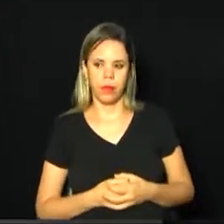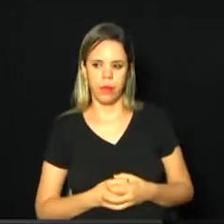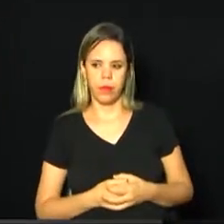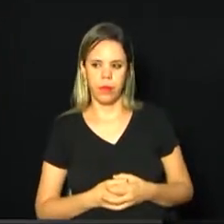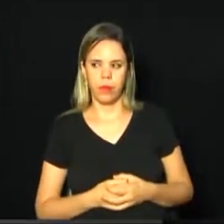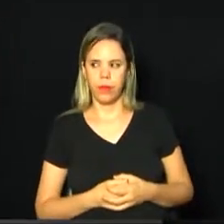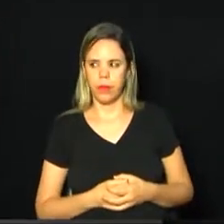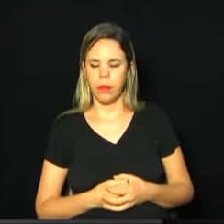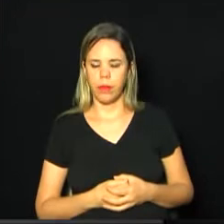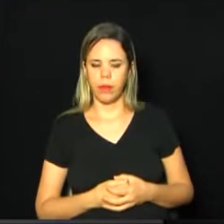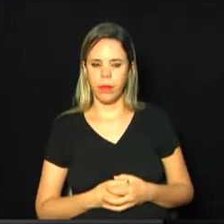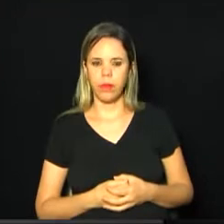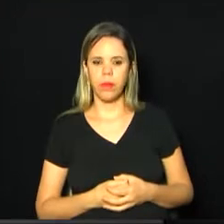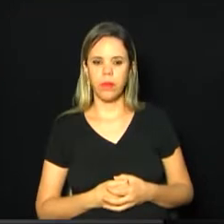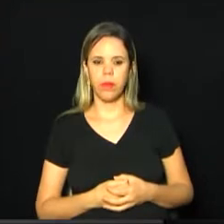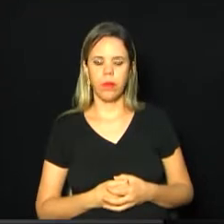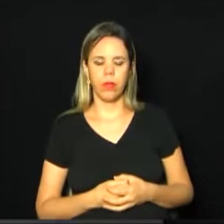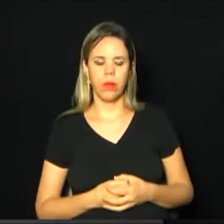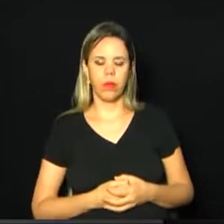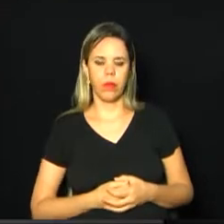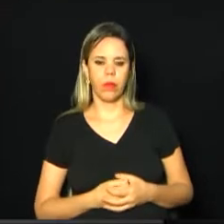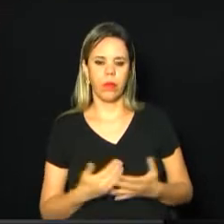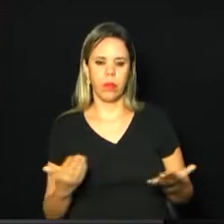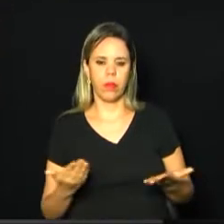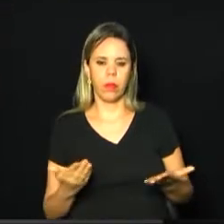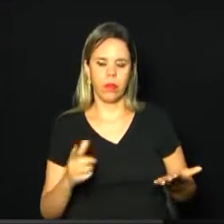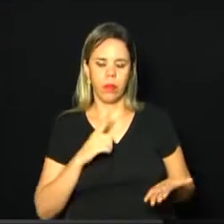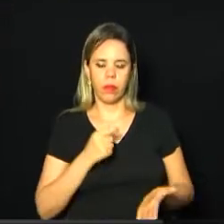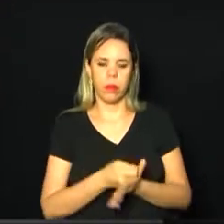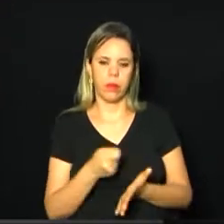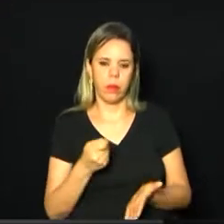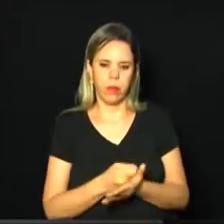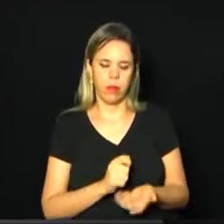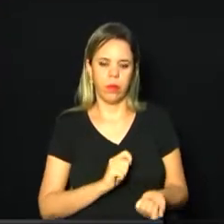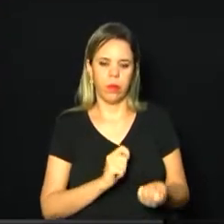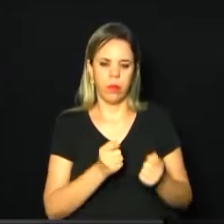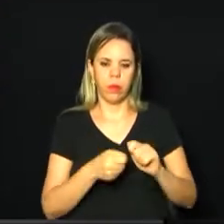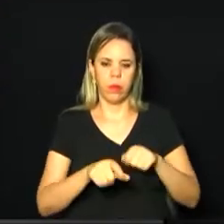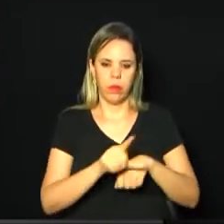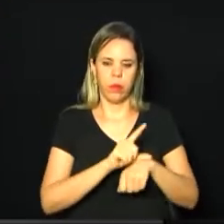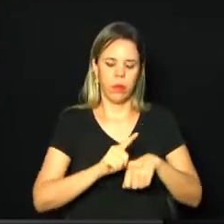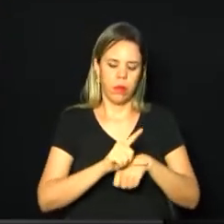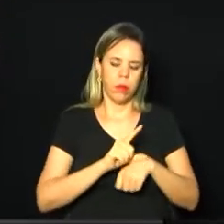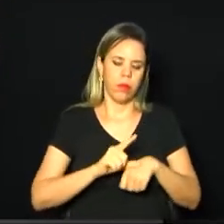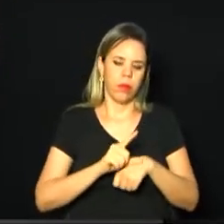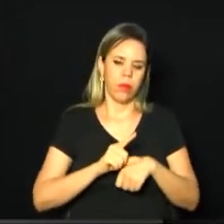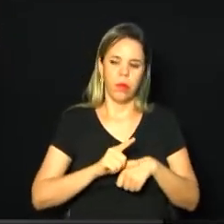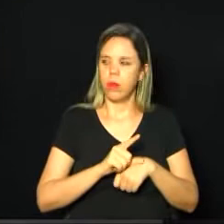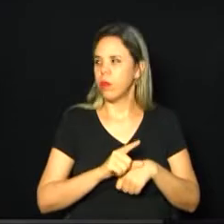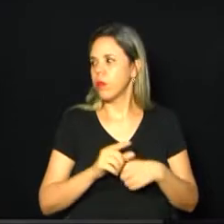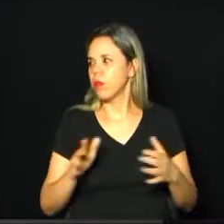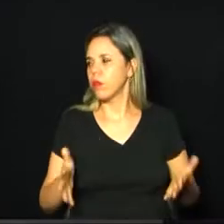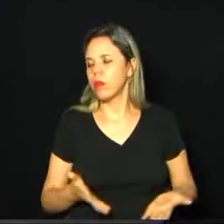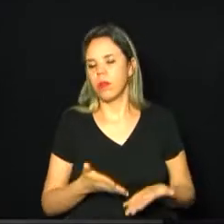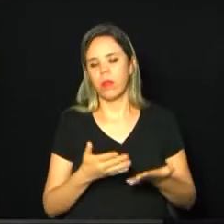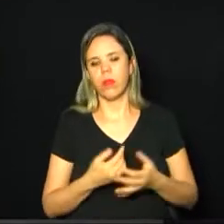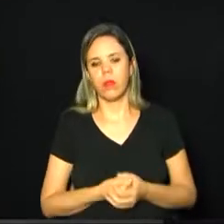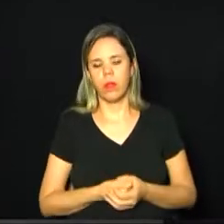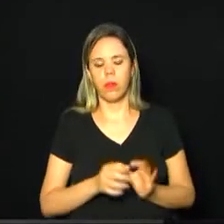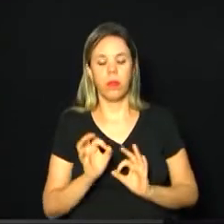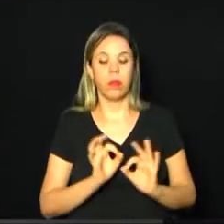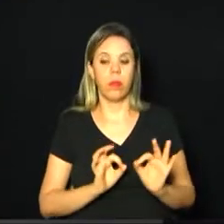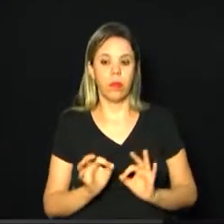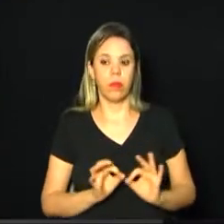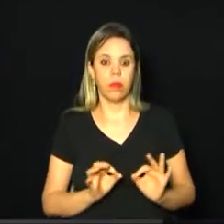mas a hoje é uma exigência de adequação à legislação que motivou a elaboração